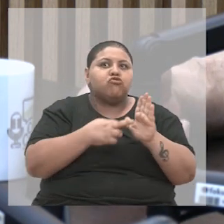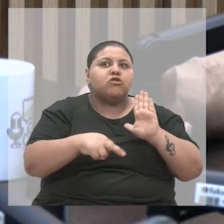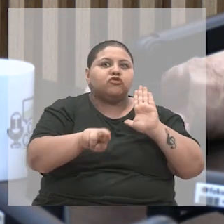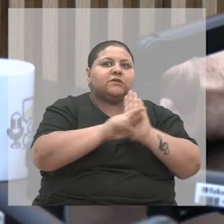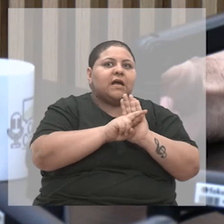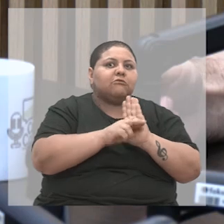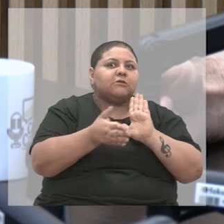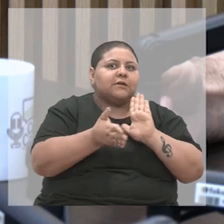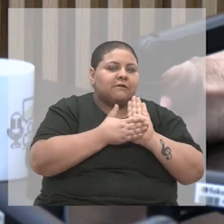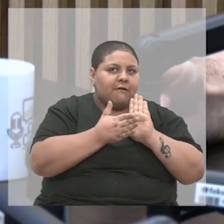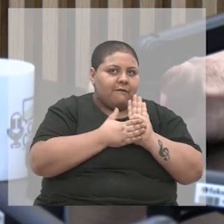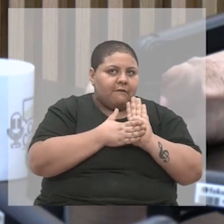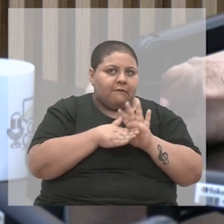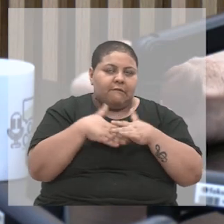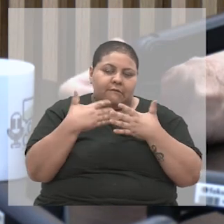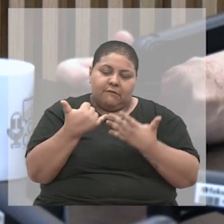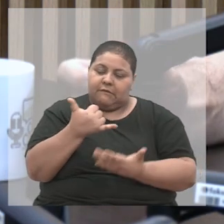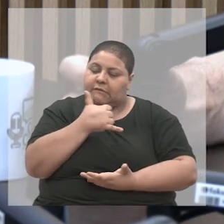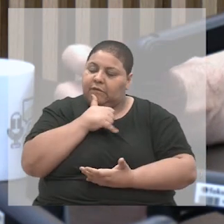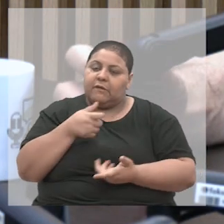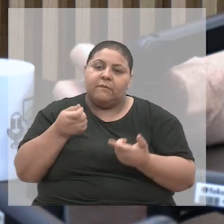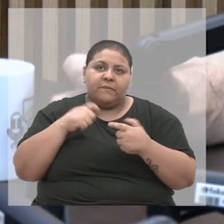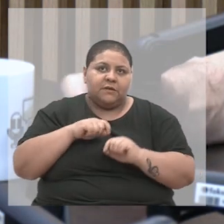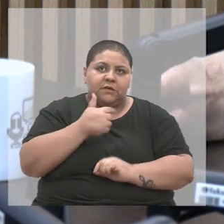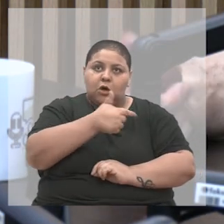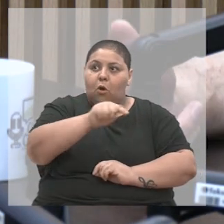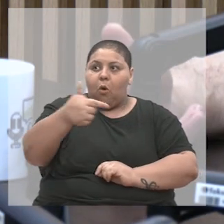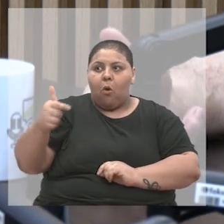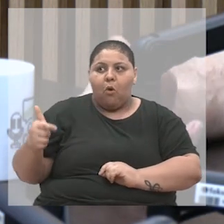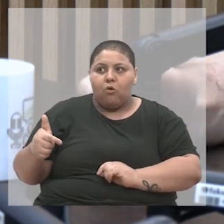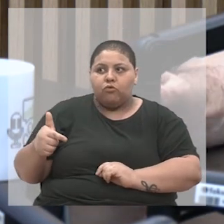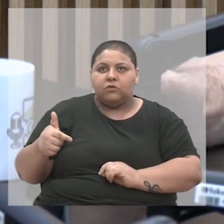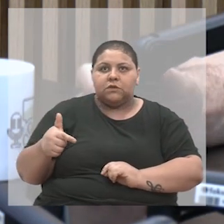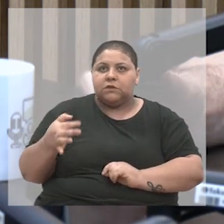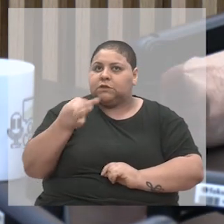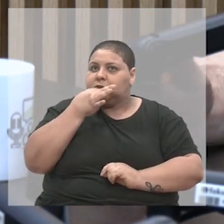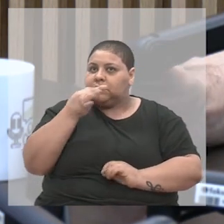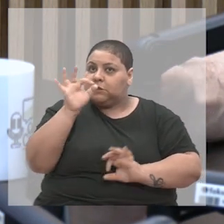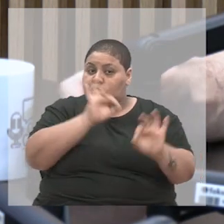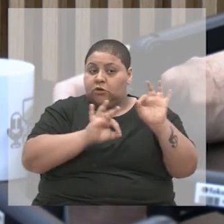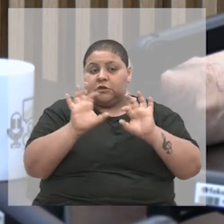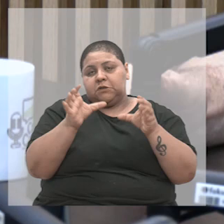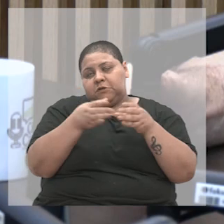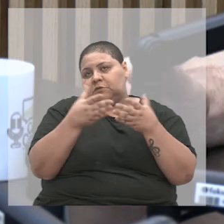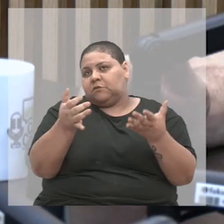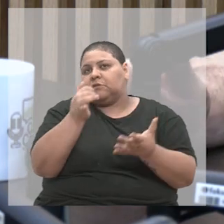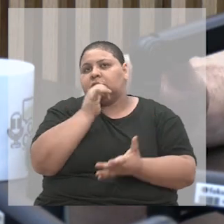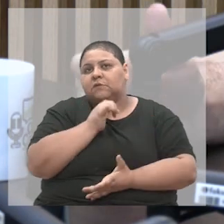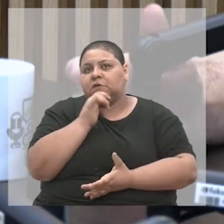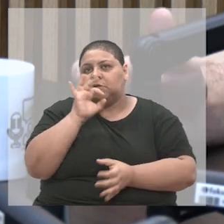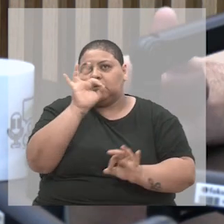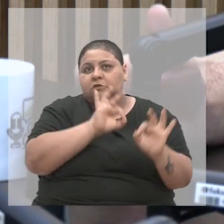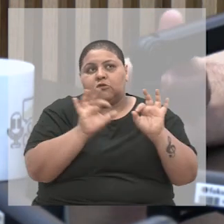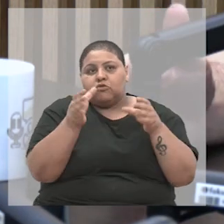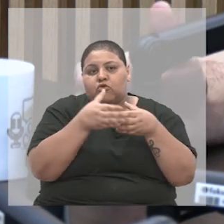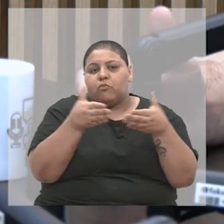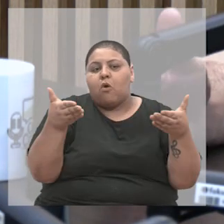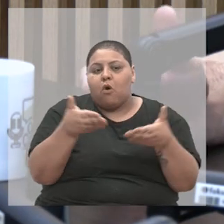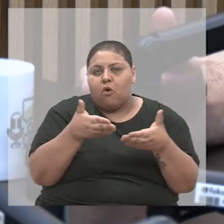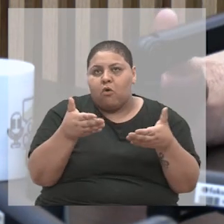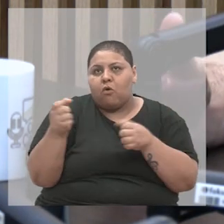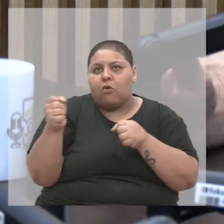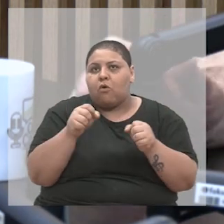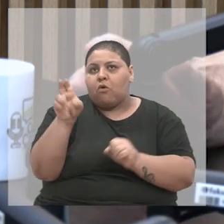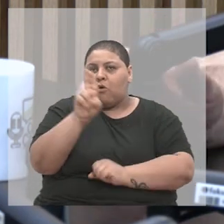que se propõe, né? Aí, infelizmente, precisa outras cifras para a gente montar uma equipe. Então, por exemplo, se eu for montar uma